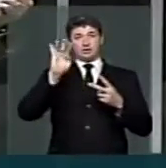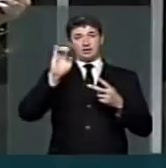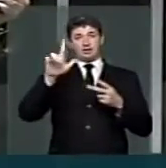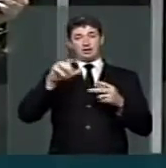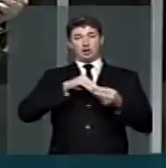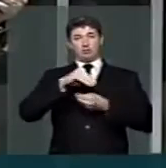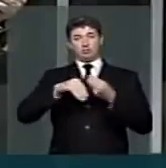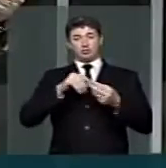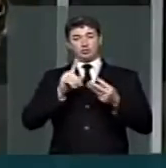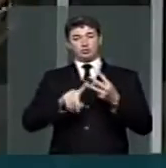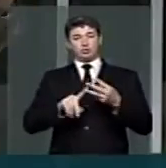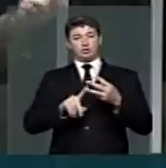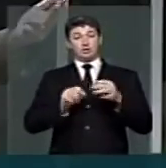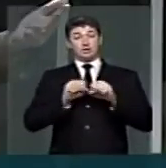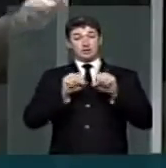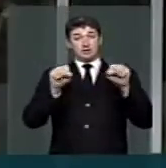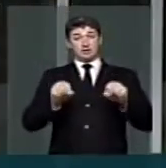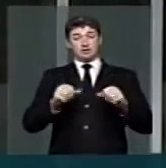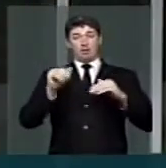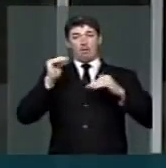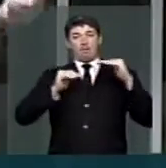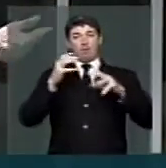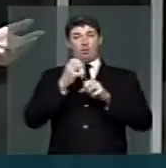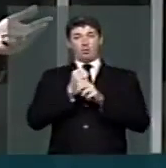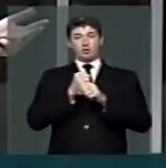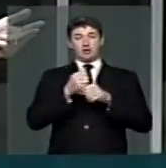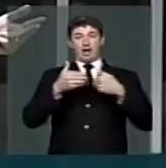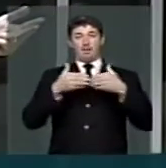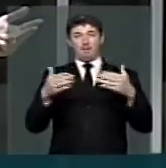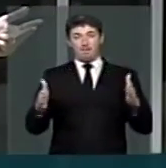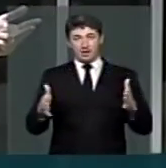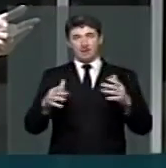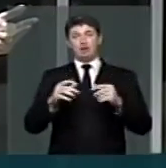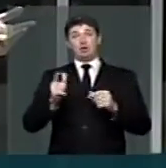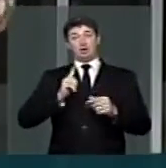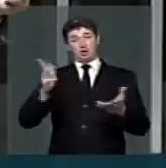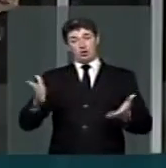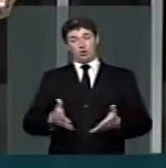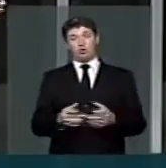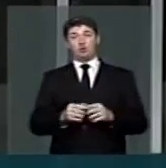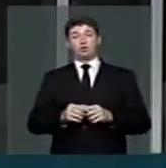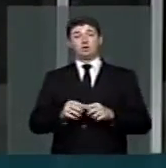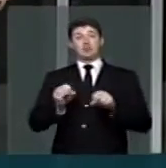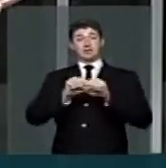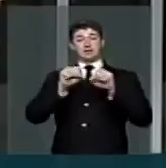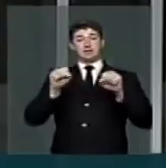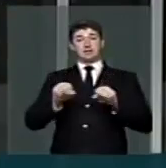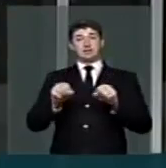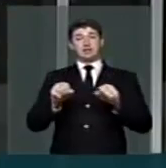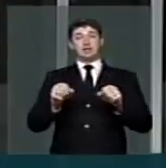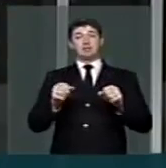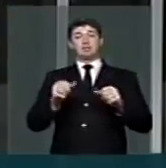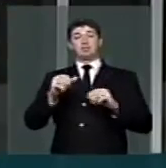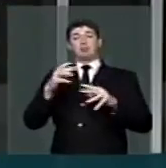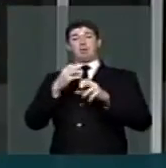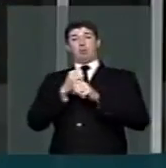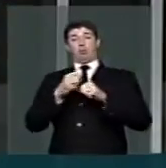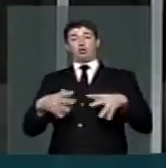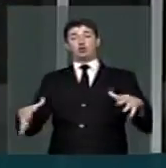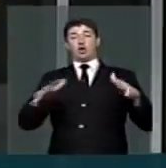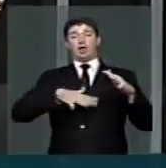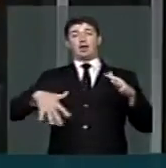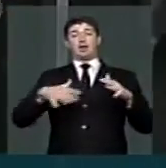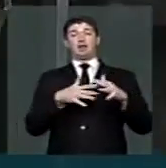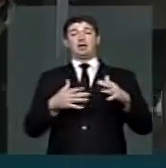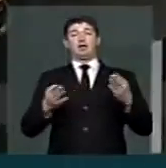misto, o sistema proporcional com lista aberta, que é o que temos hoje, um sistema proporcional com lista fechada, um